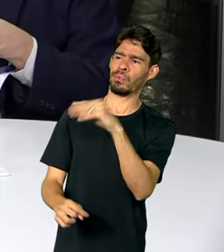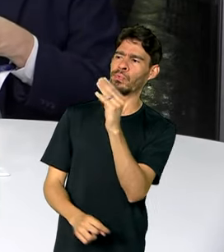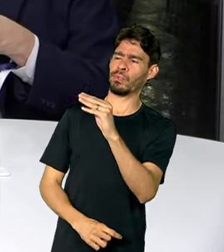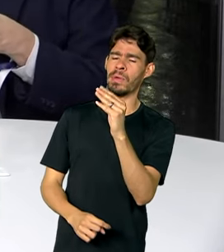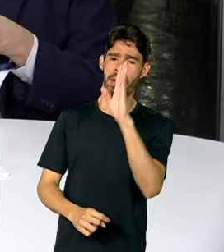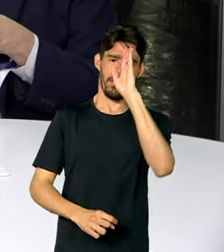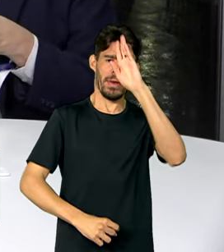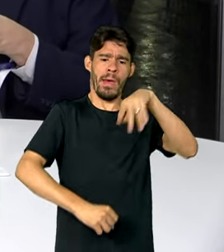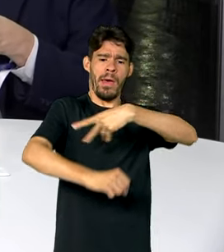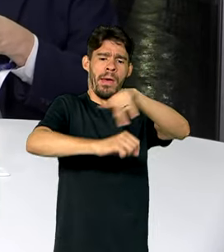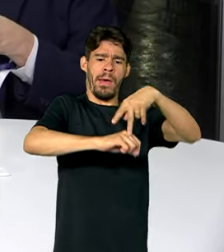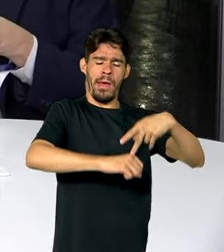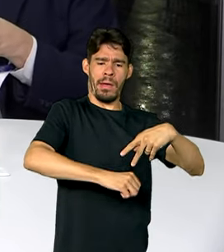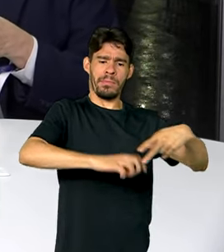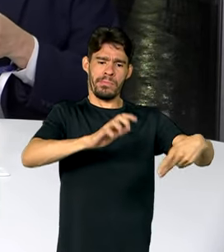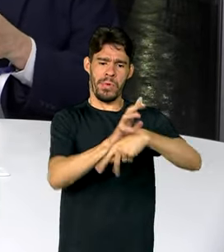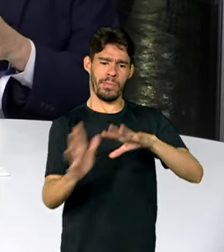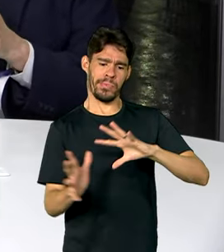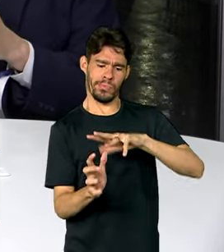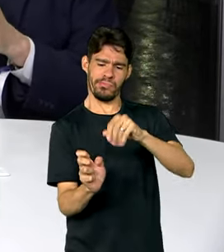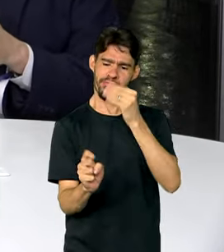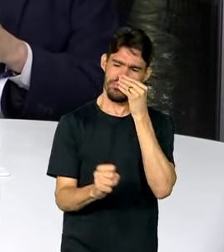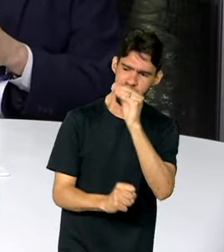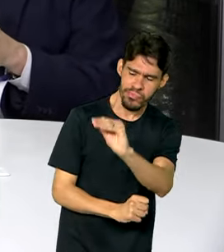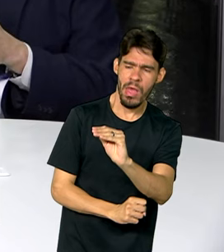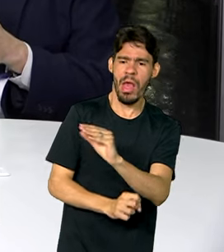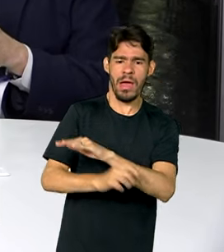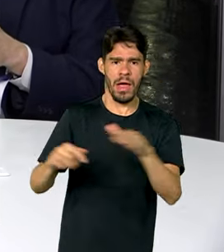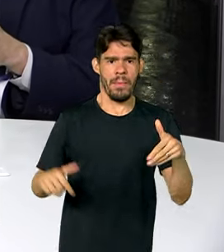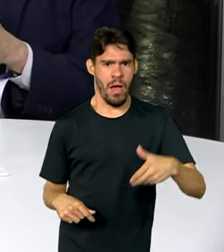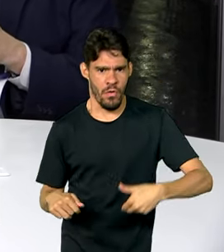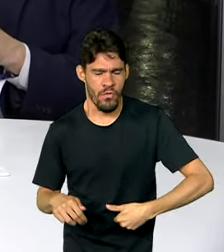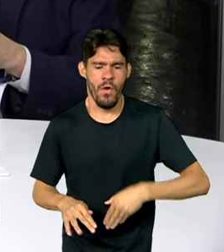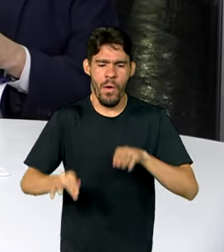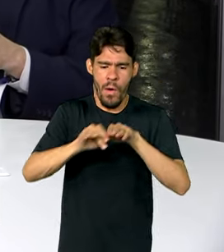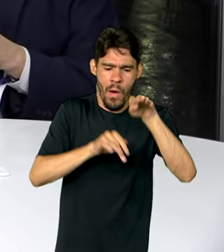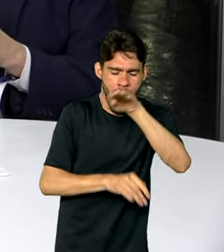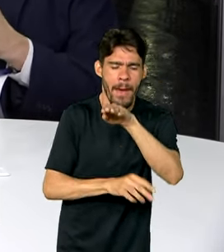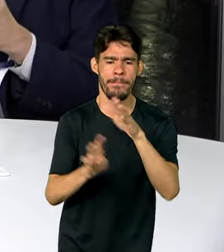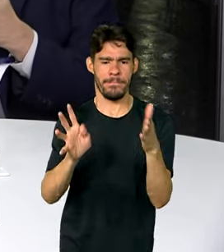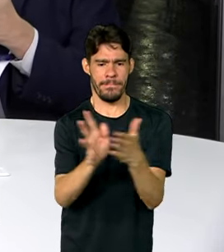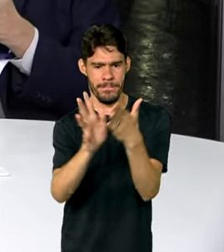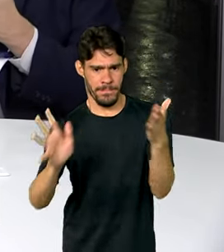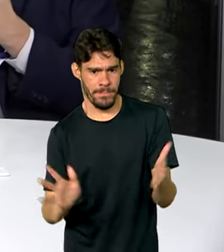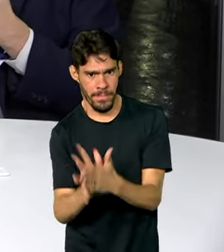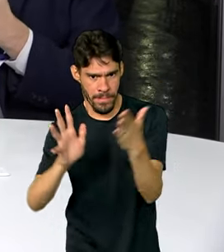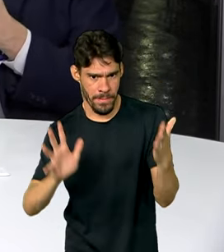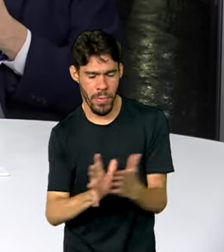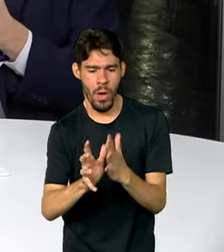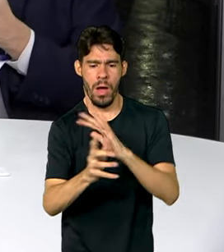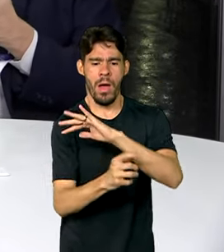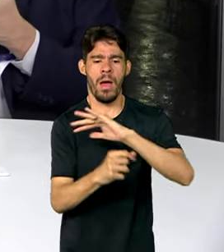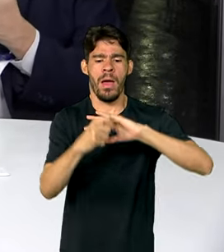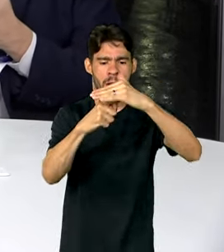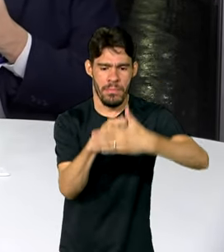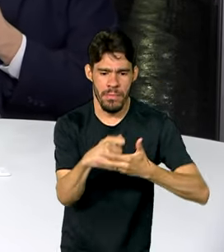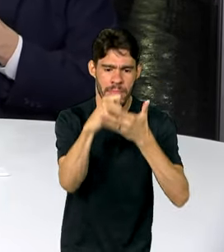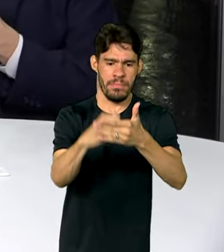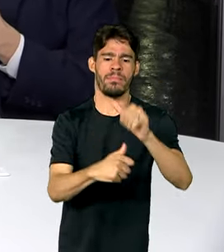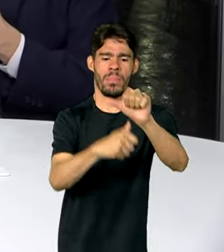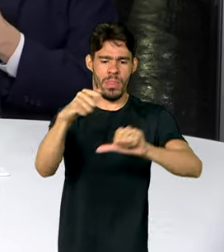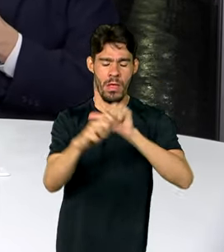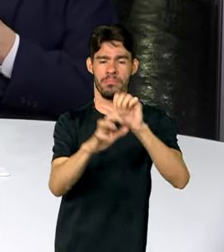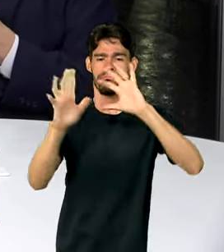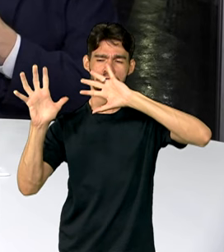potências econômicas e militares do mundo. Combate à fome, às desigualdades e à pobreza, a sustentabilidade, as